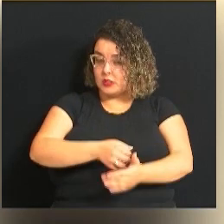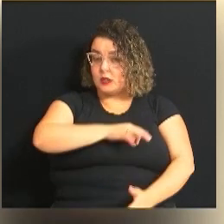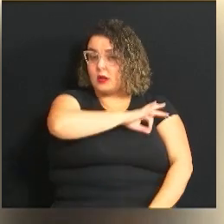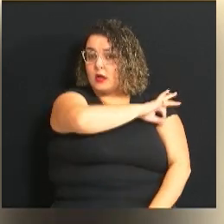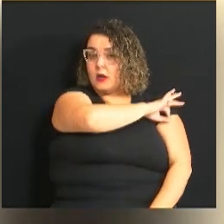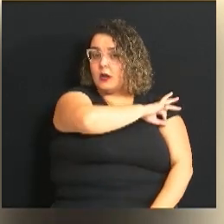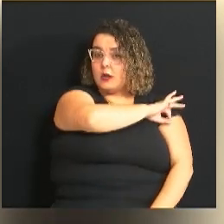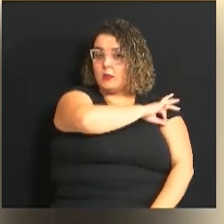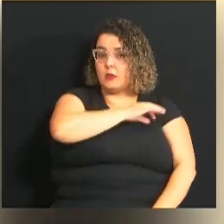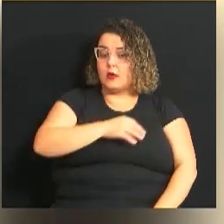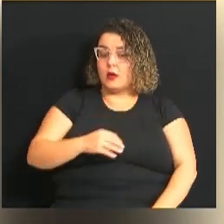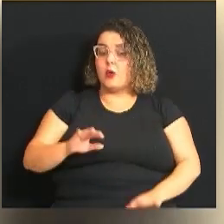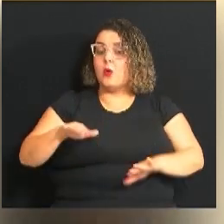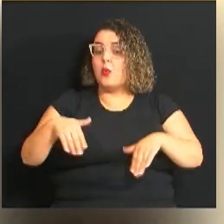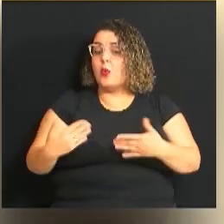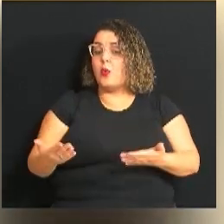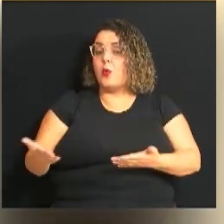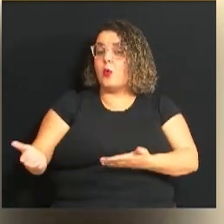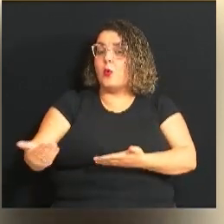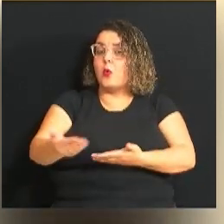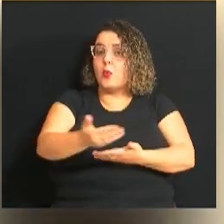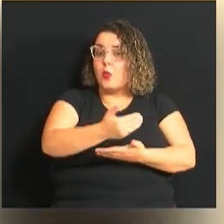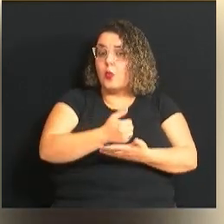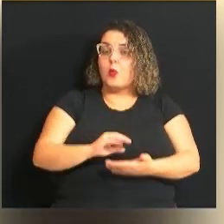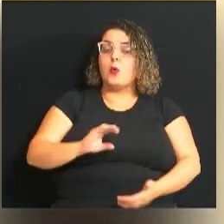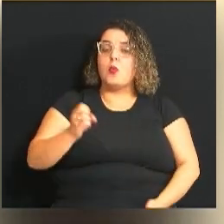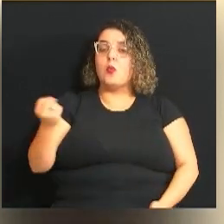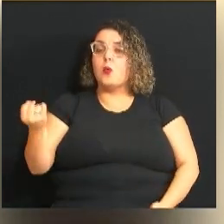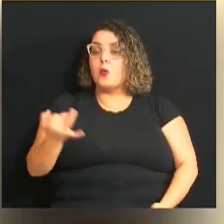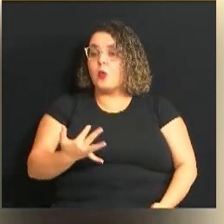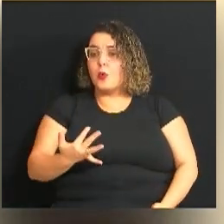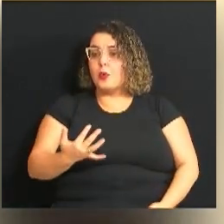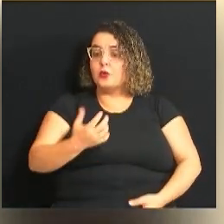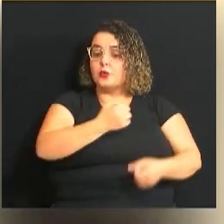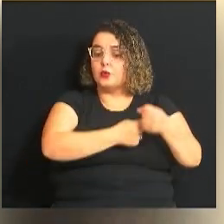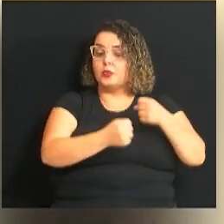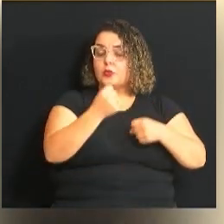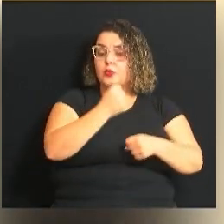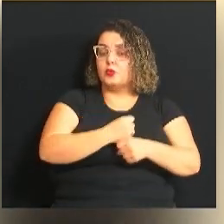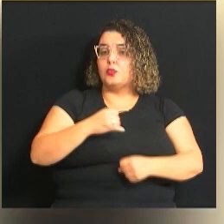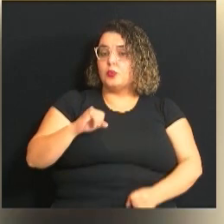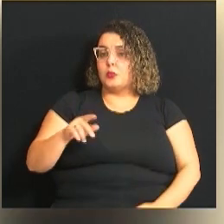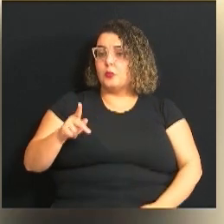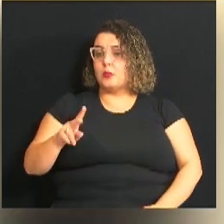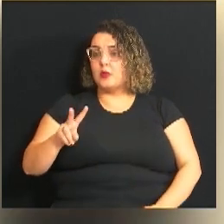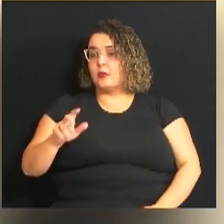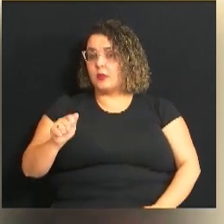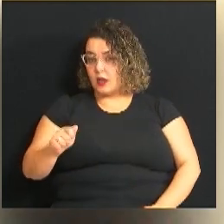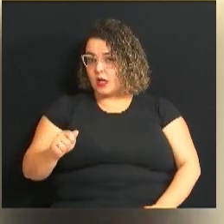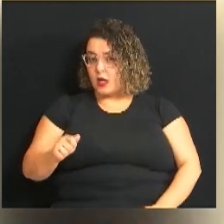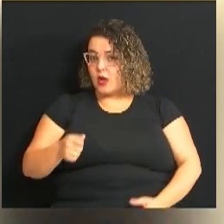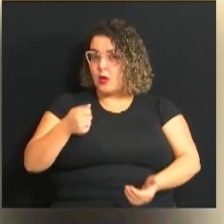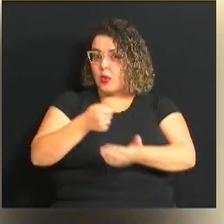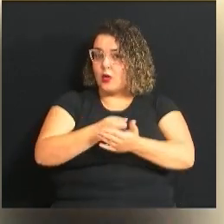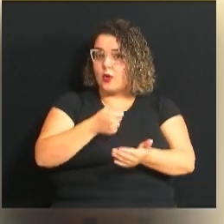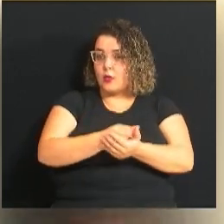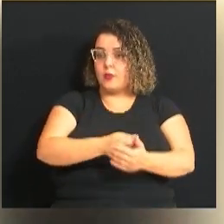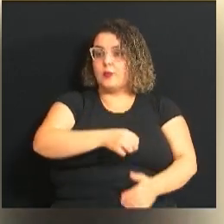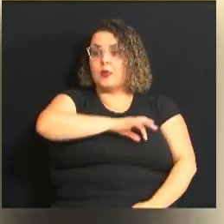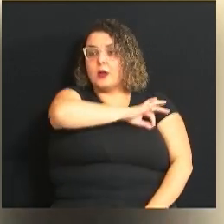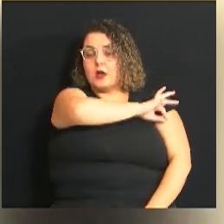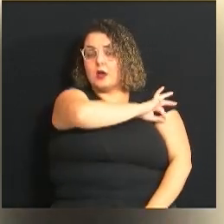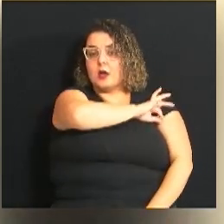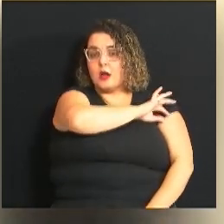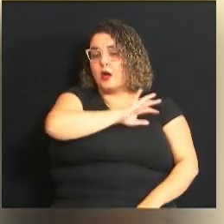arrecadou no ano anterior do IPVA ela obriga a prefeitura informar qual foi